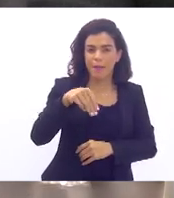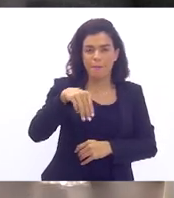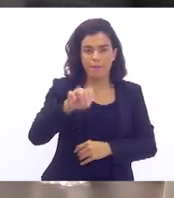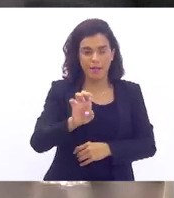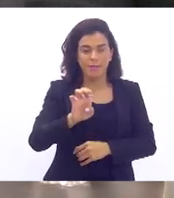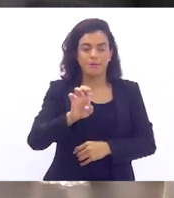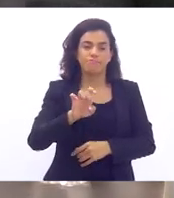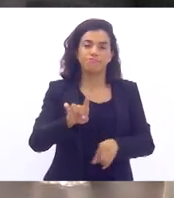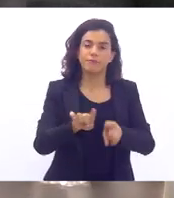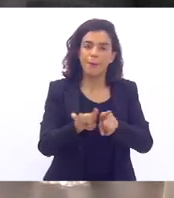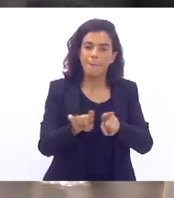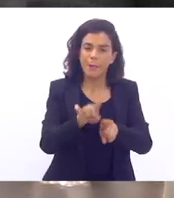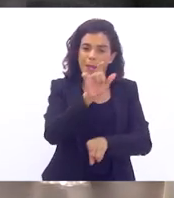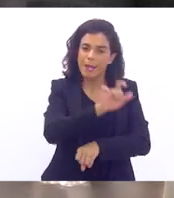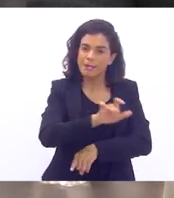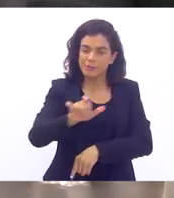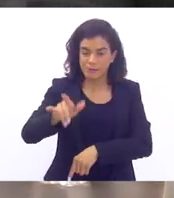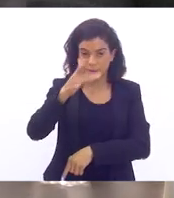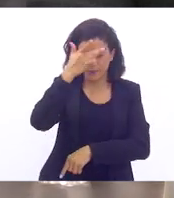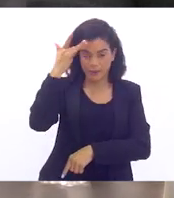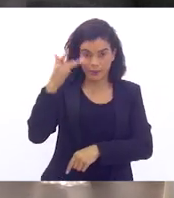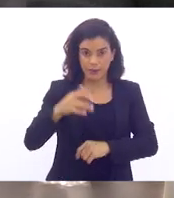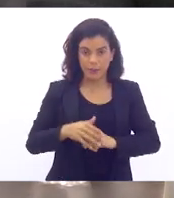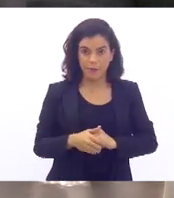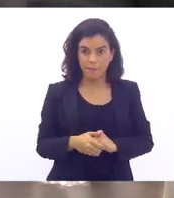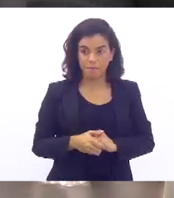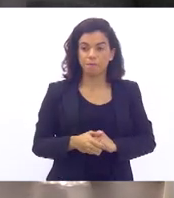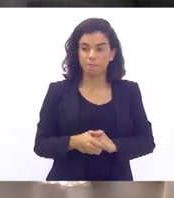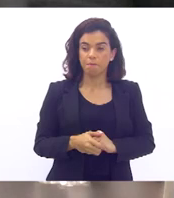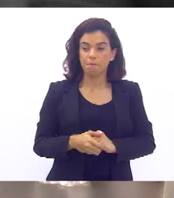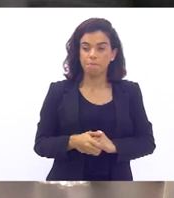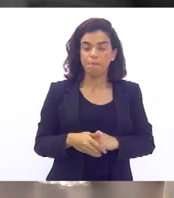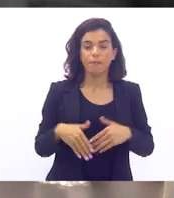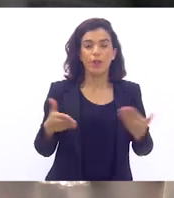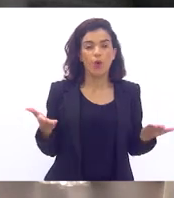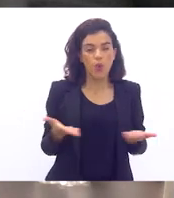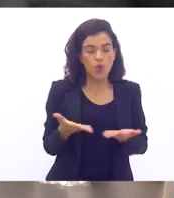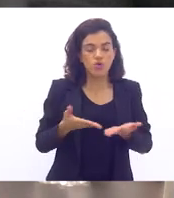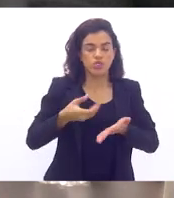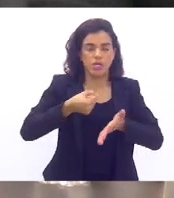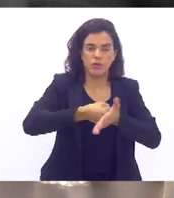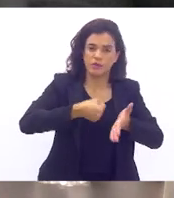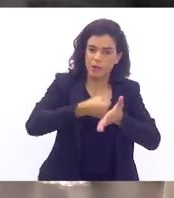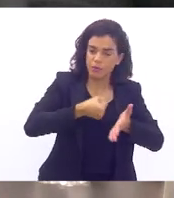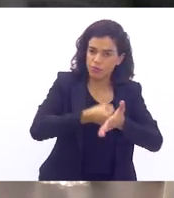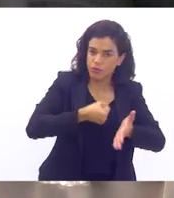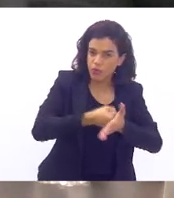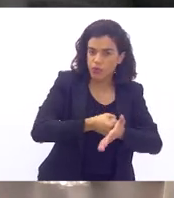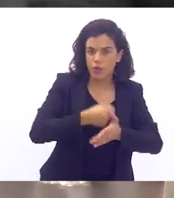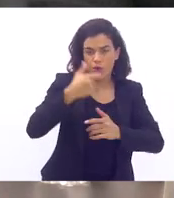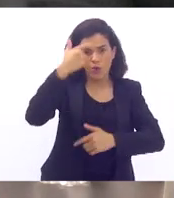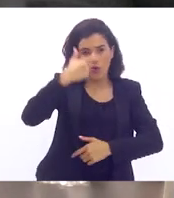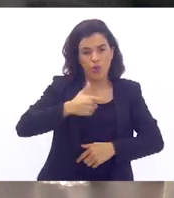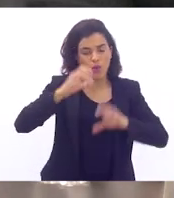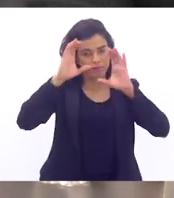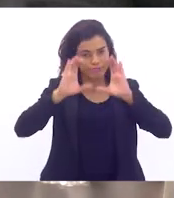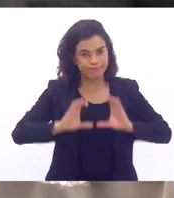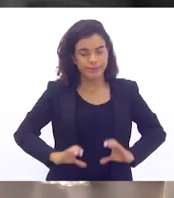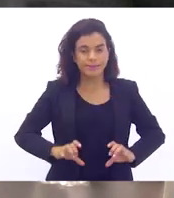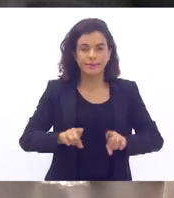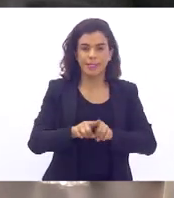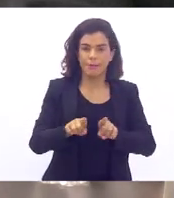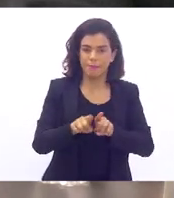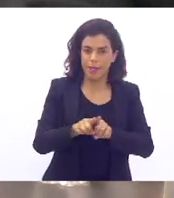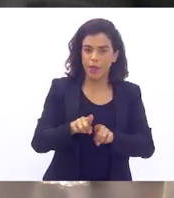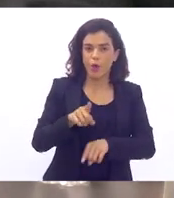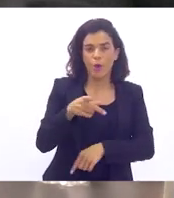vivem Essa realidade Então essa essa deverá ser a nossa luta como o cidadãos mas sobretudo